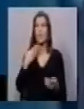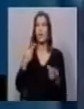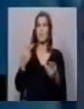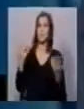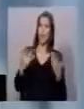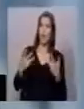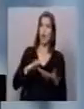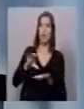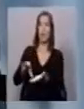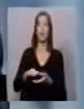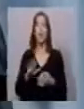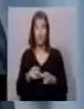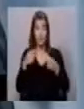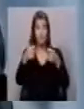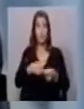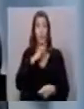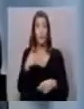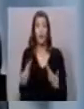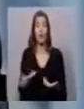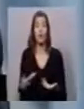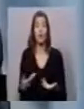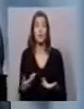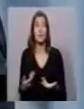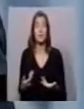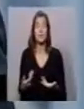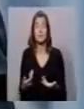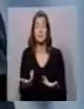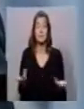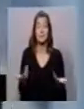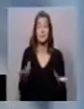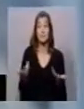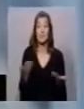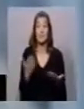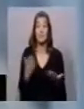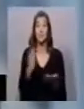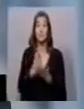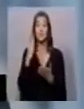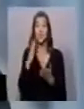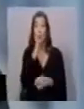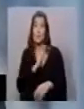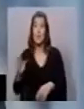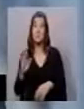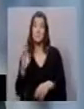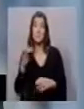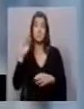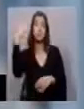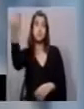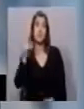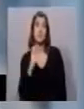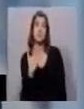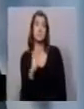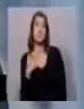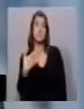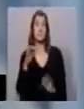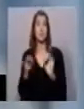o investimento na ferrovia, agora, isto vai ter só implicações do ponto de vista prático daqui a 5, 6, 7 anos. Mas mesmo aí,